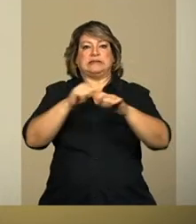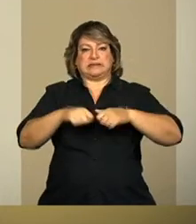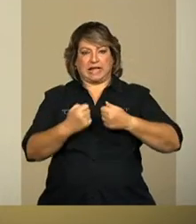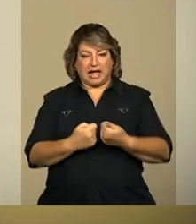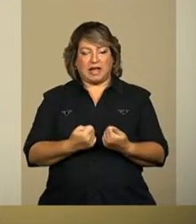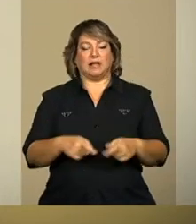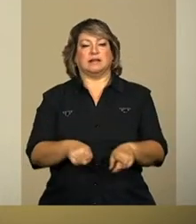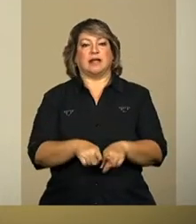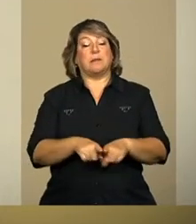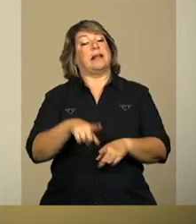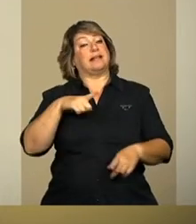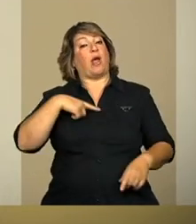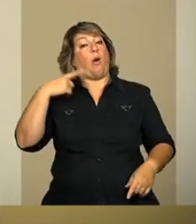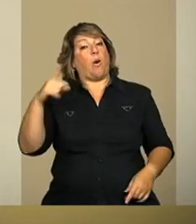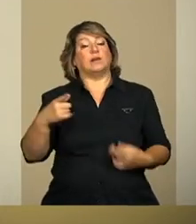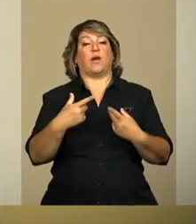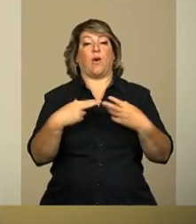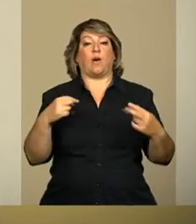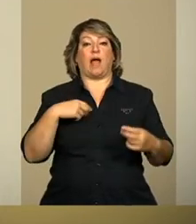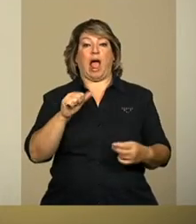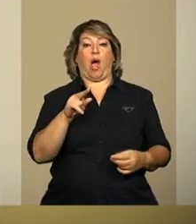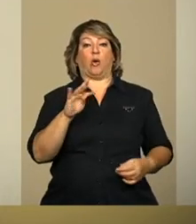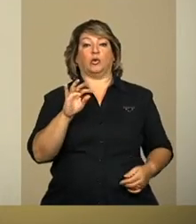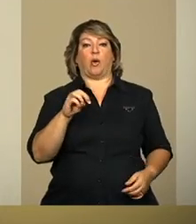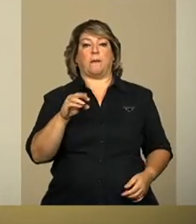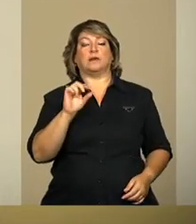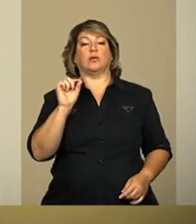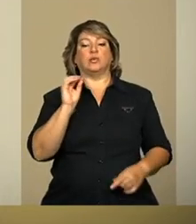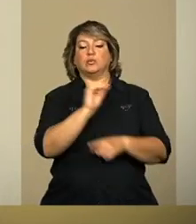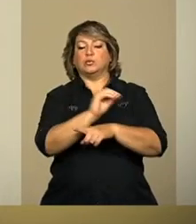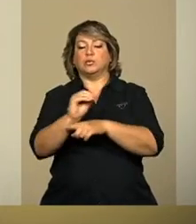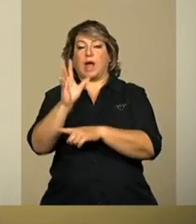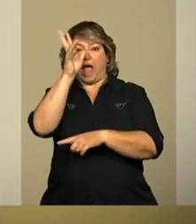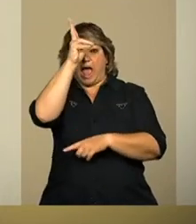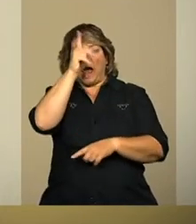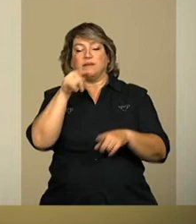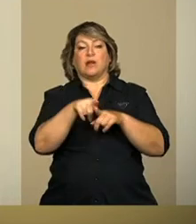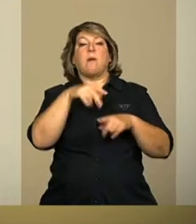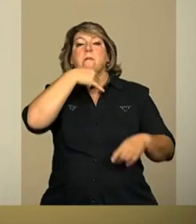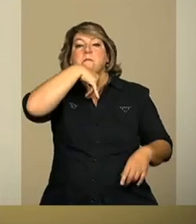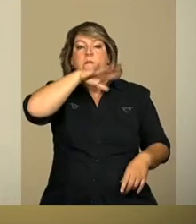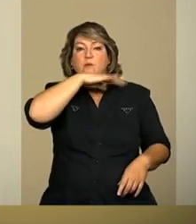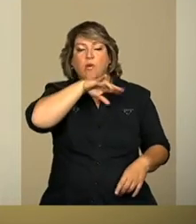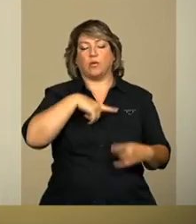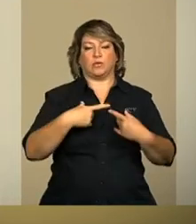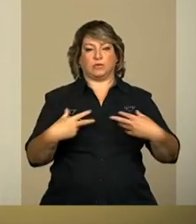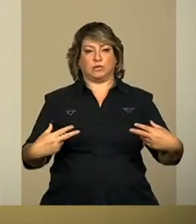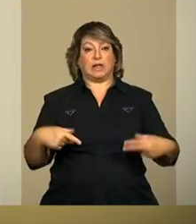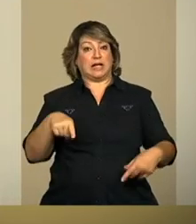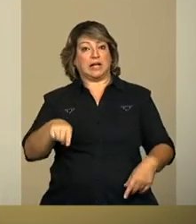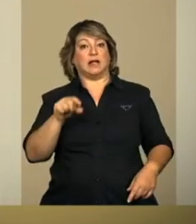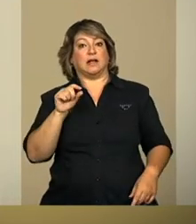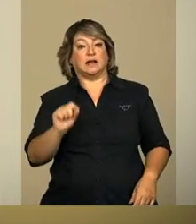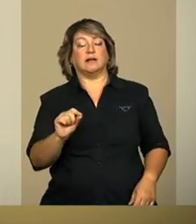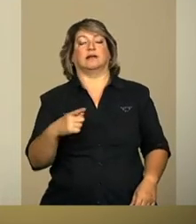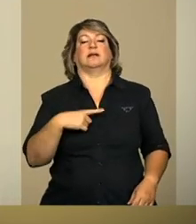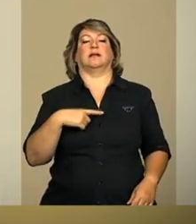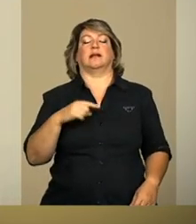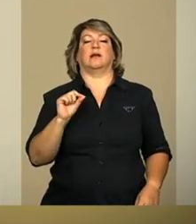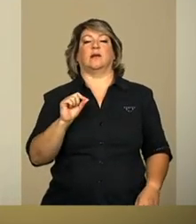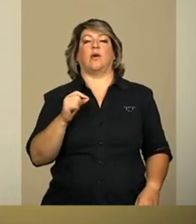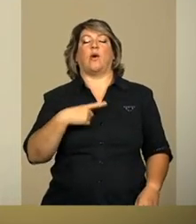uma segunda medida a automação na criação de aves e suínos e uma terceira que é a modernização da produção de